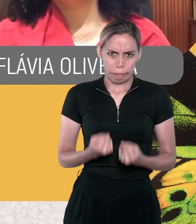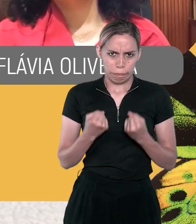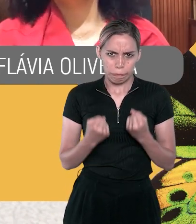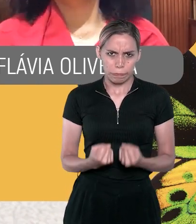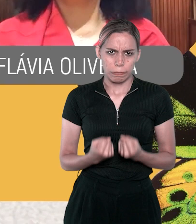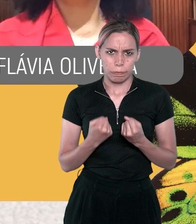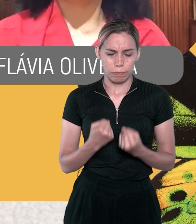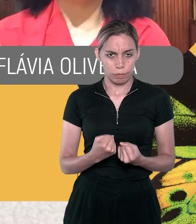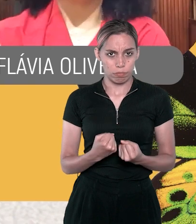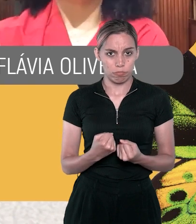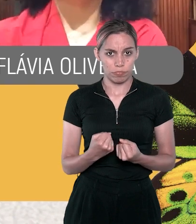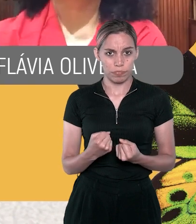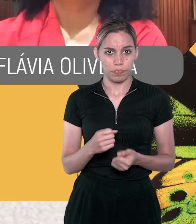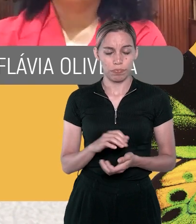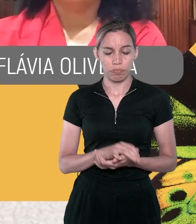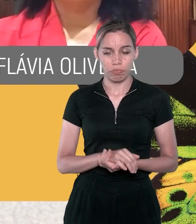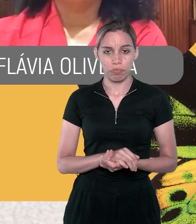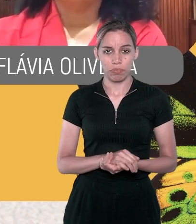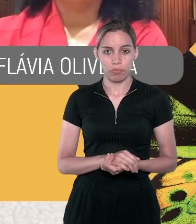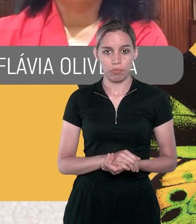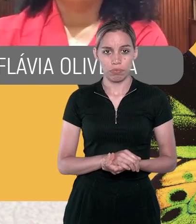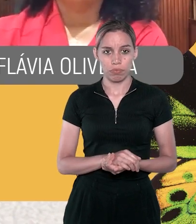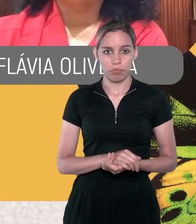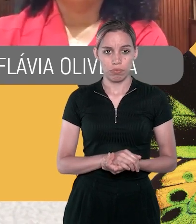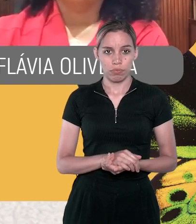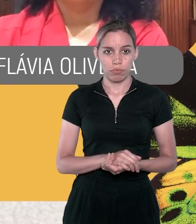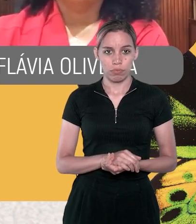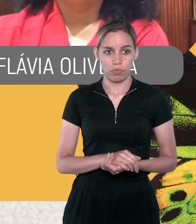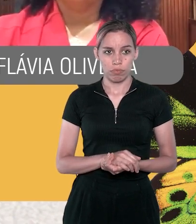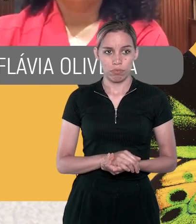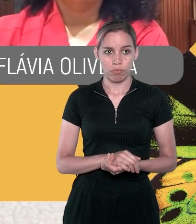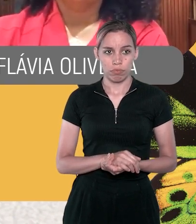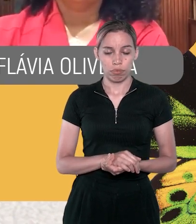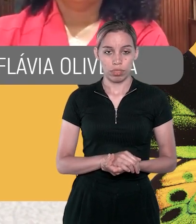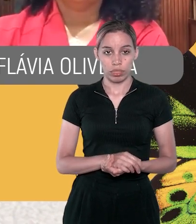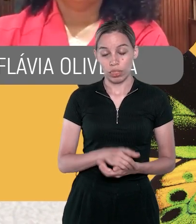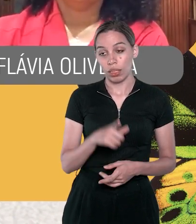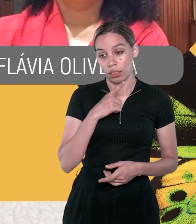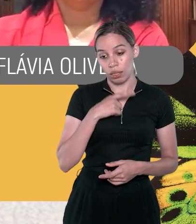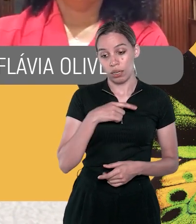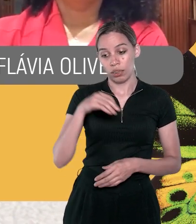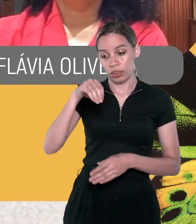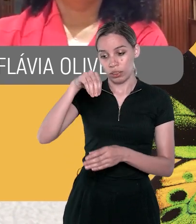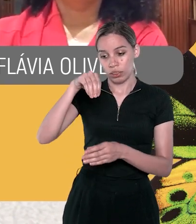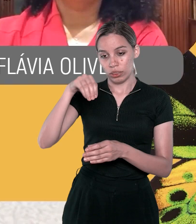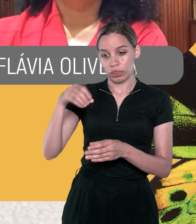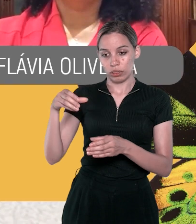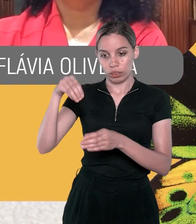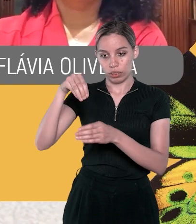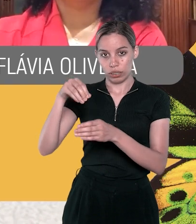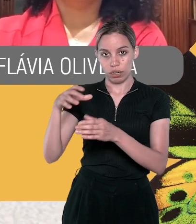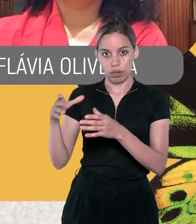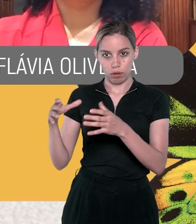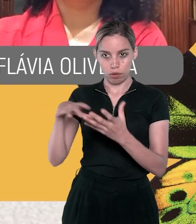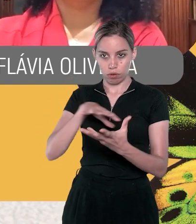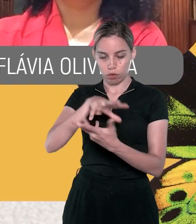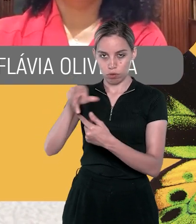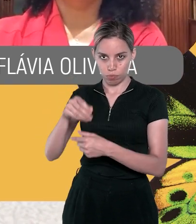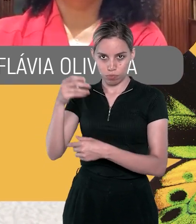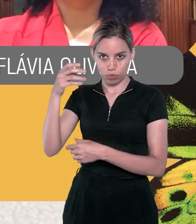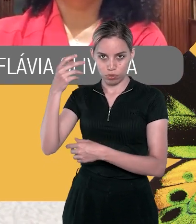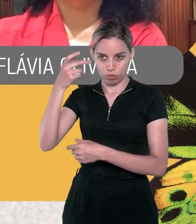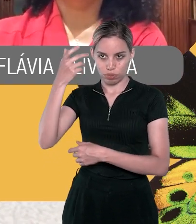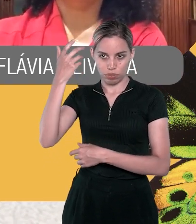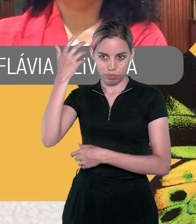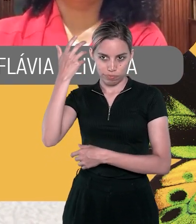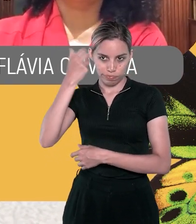tem uma tendência no mundo branco de espanar, né? Tá bom,